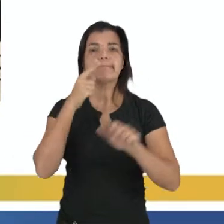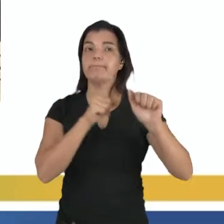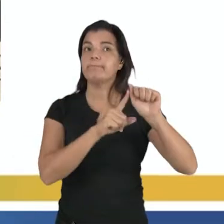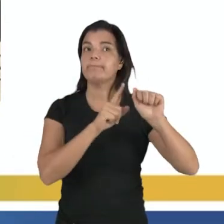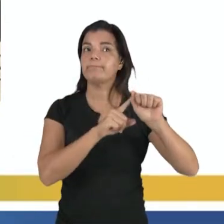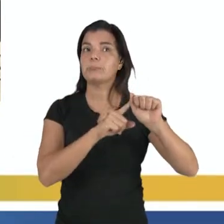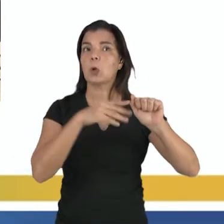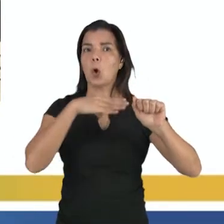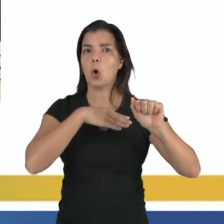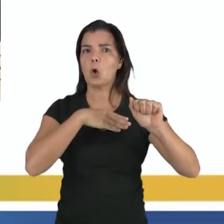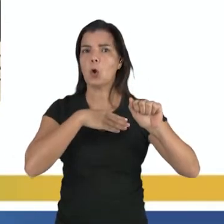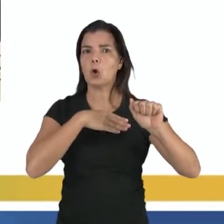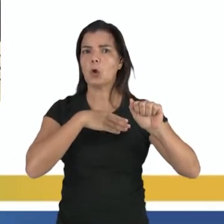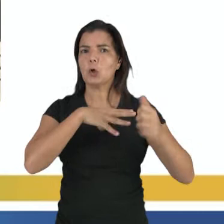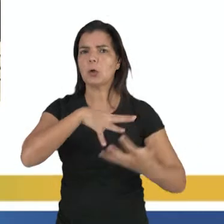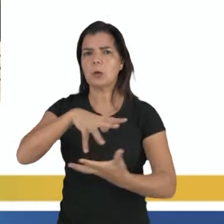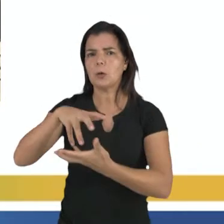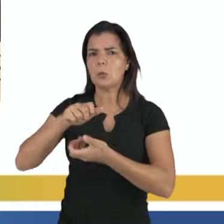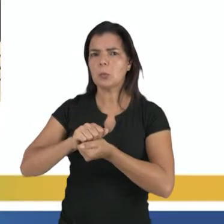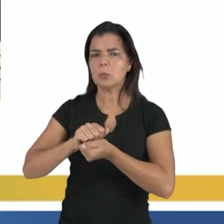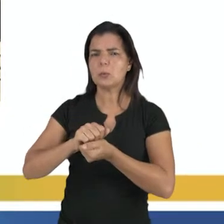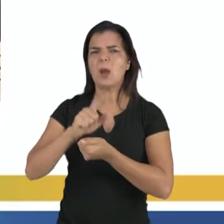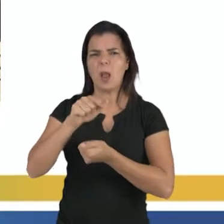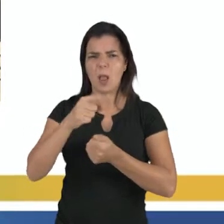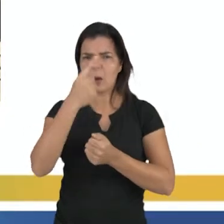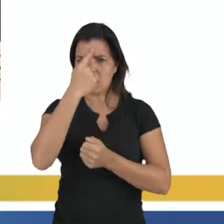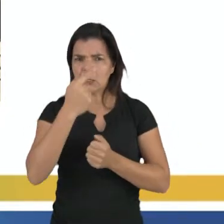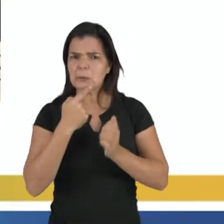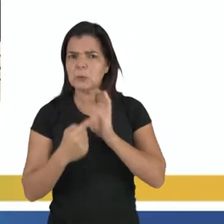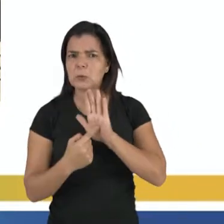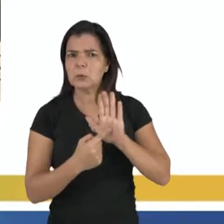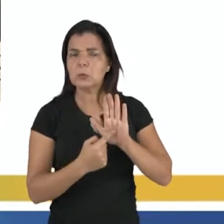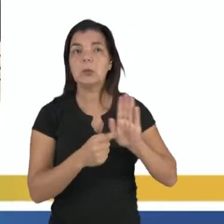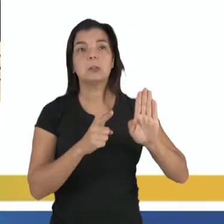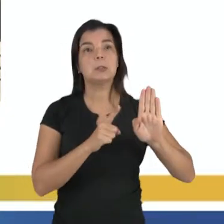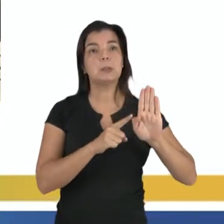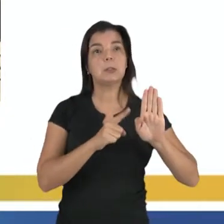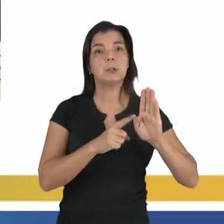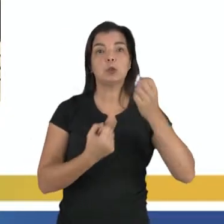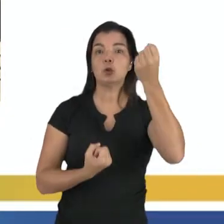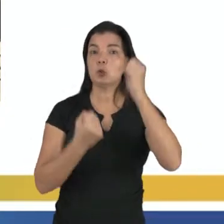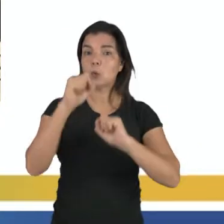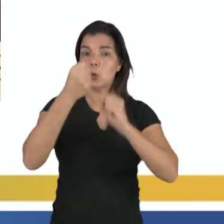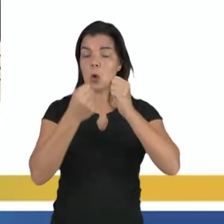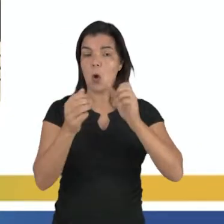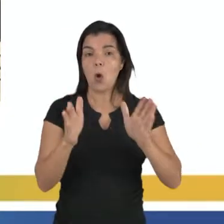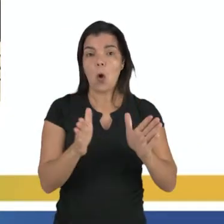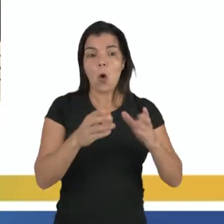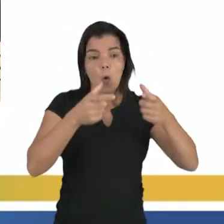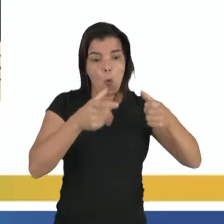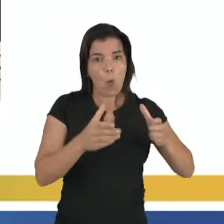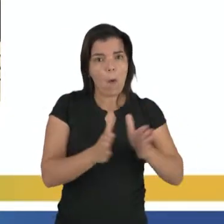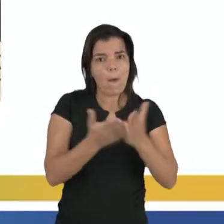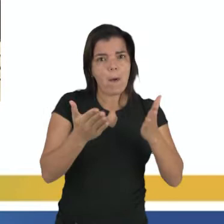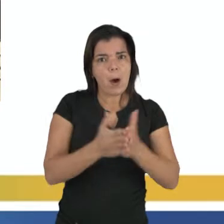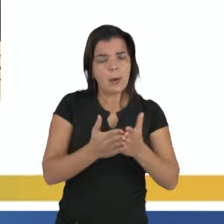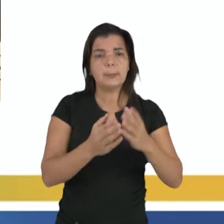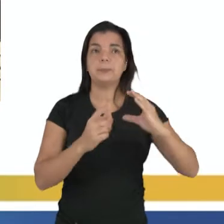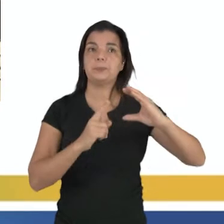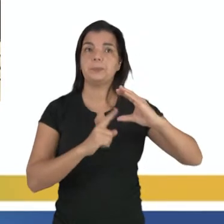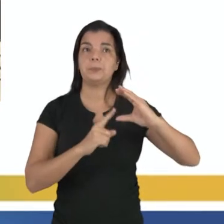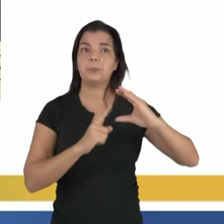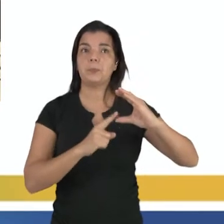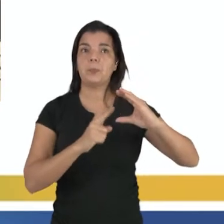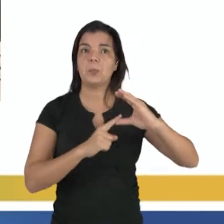letra A, urbanização e globalização, é isso que está mostrando aí? Letra B, industrialização e favelização. Letra